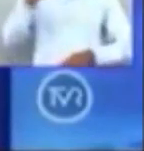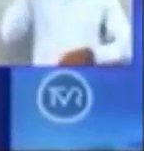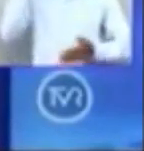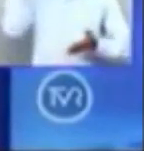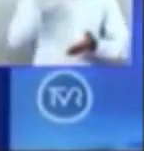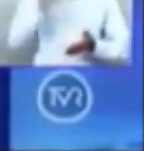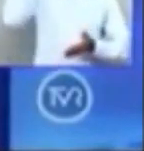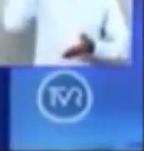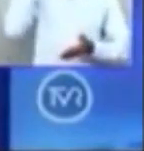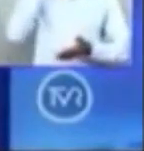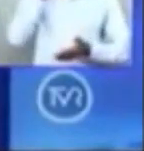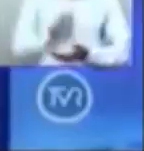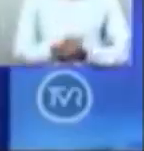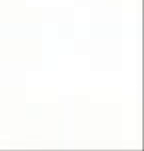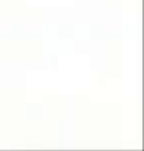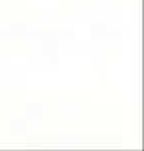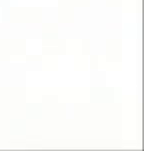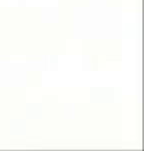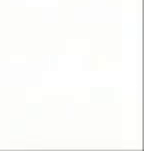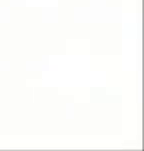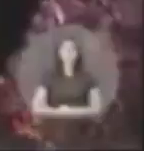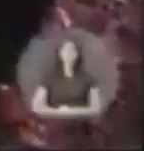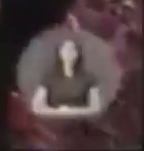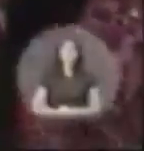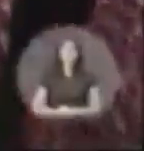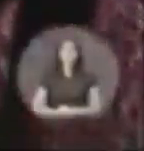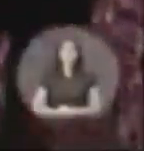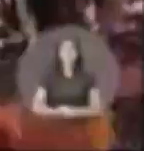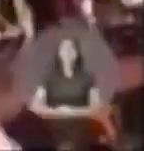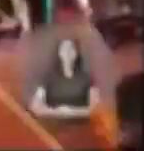ser gestor público e não roubar.